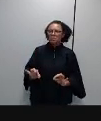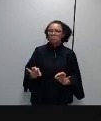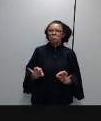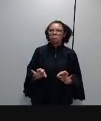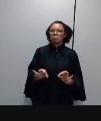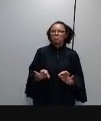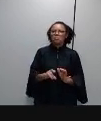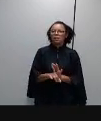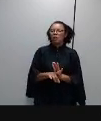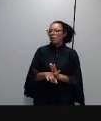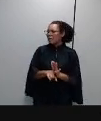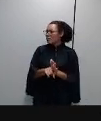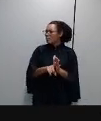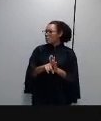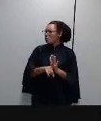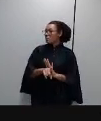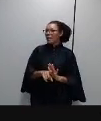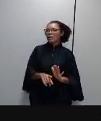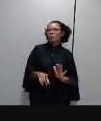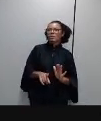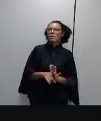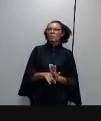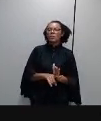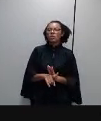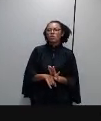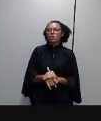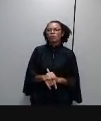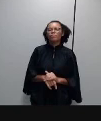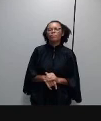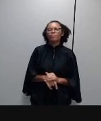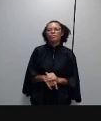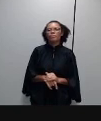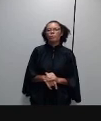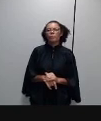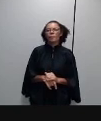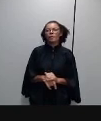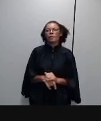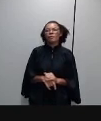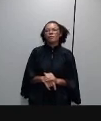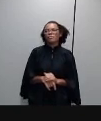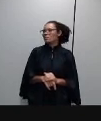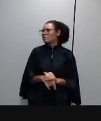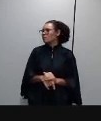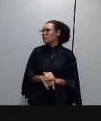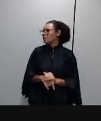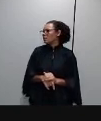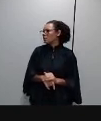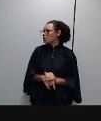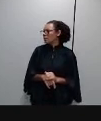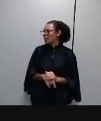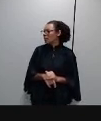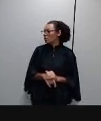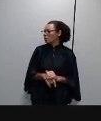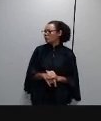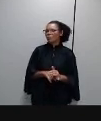eu faço não o exame de mérito lá no âmbito do tribunal de origem e geralmente quando não ao exame